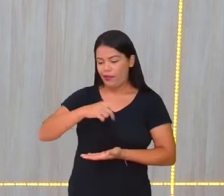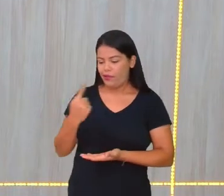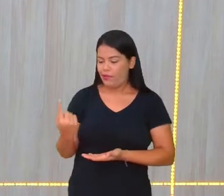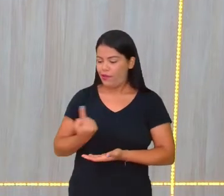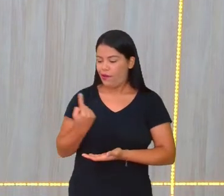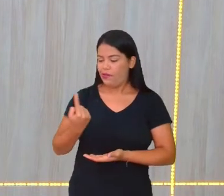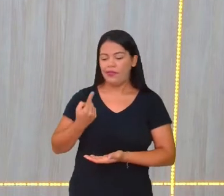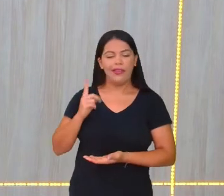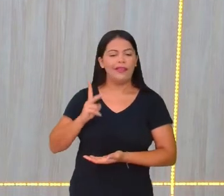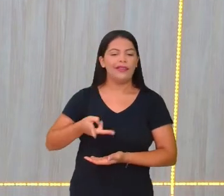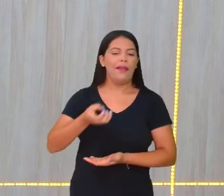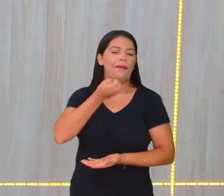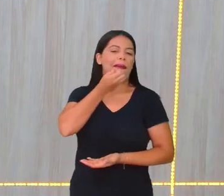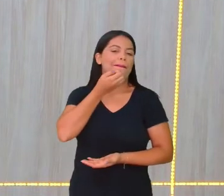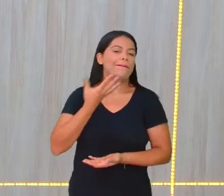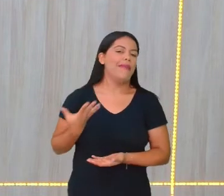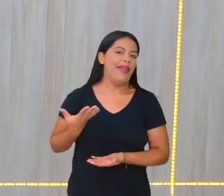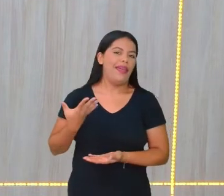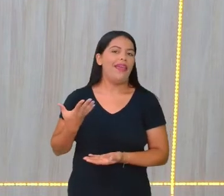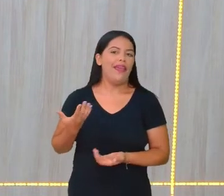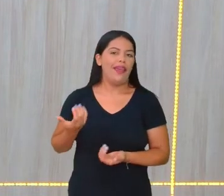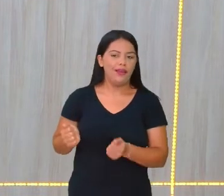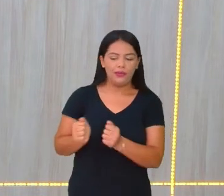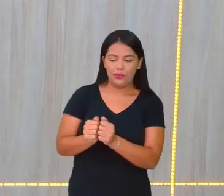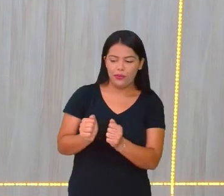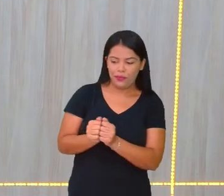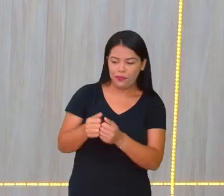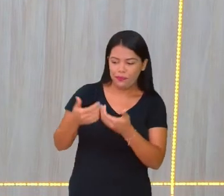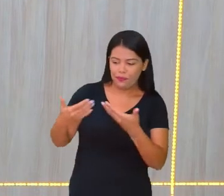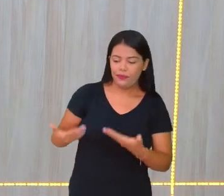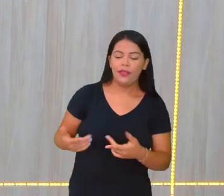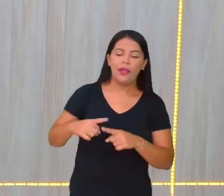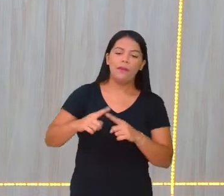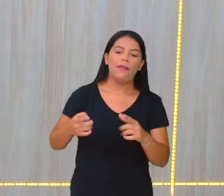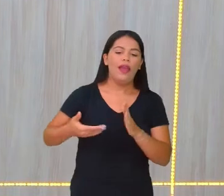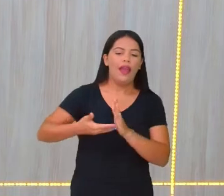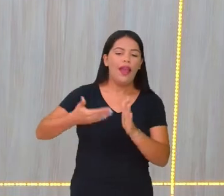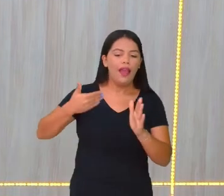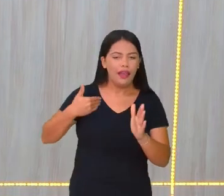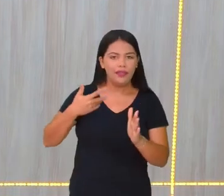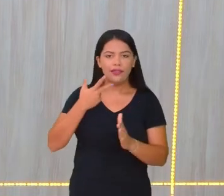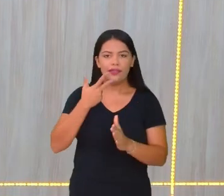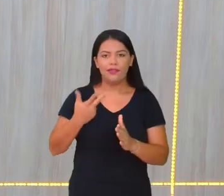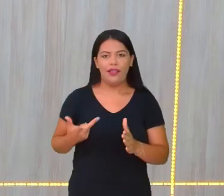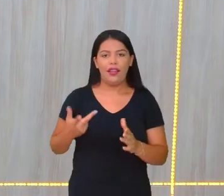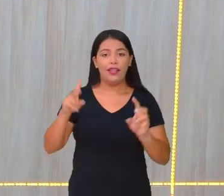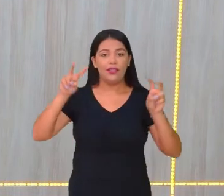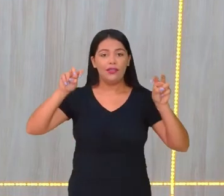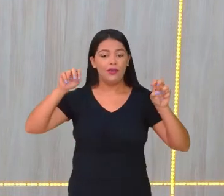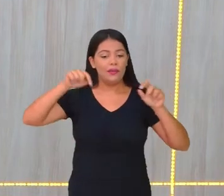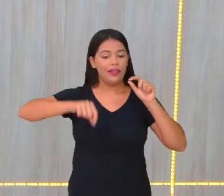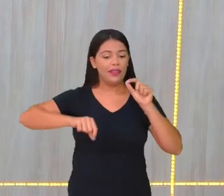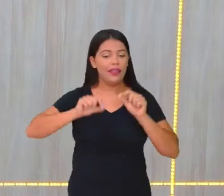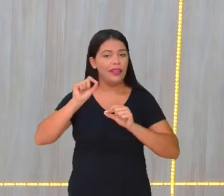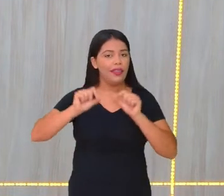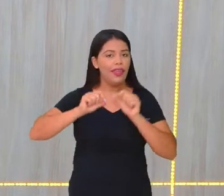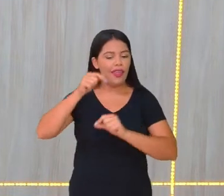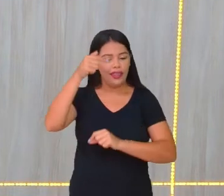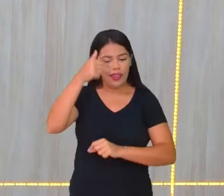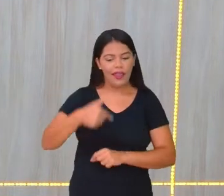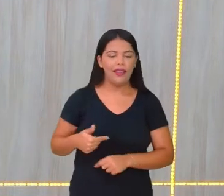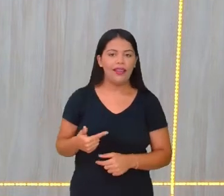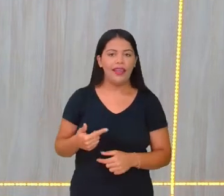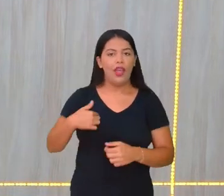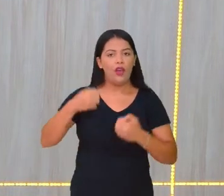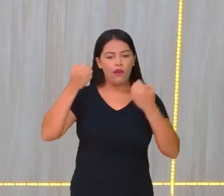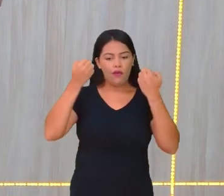muito acompanhada. Mas antes de falar, dessas pessoas maravilhosas que estão aqui, eu vou me